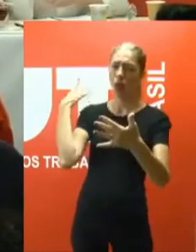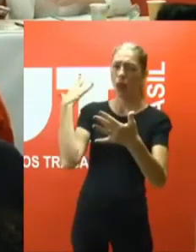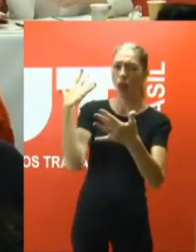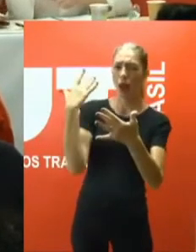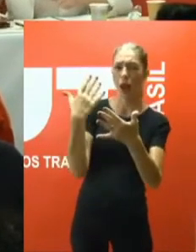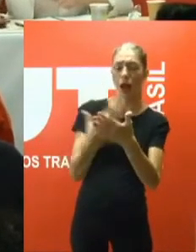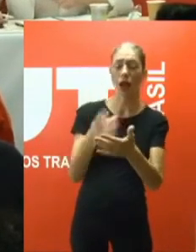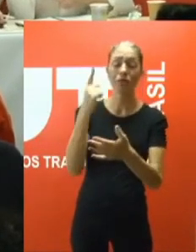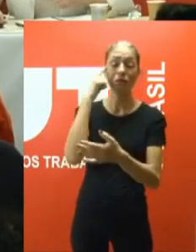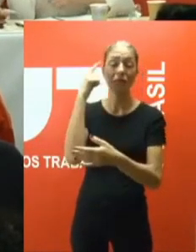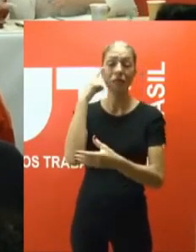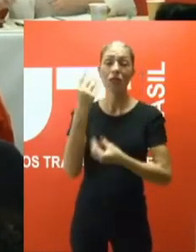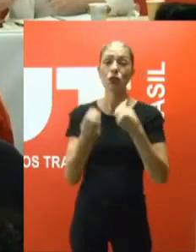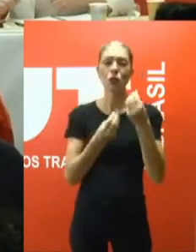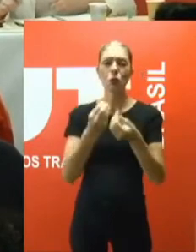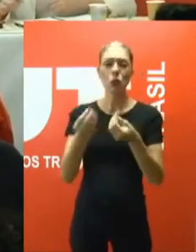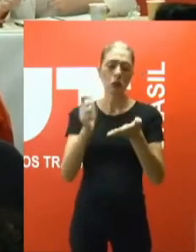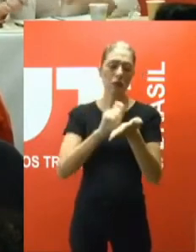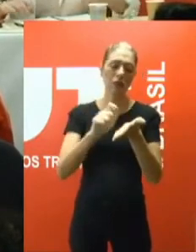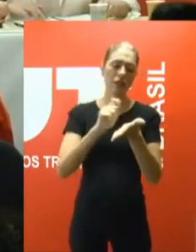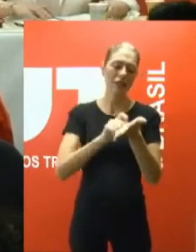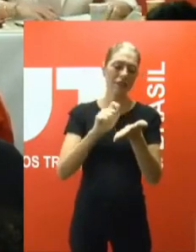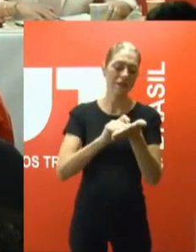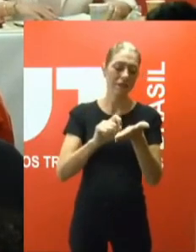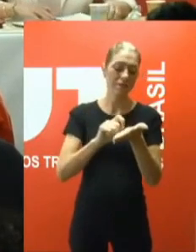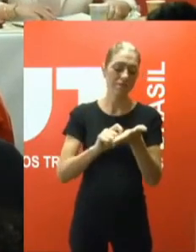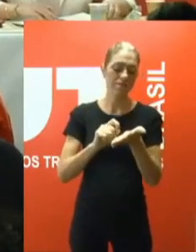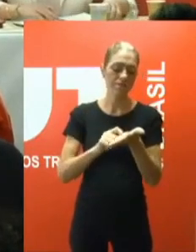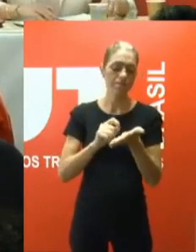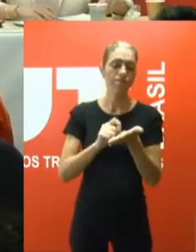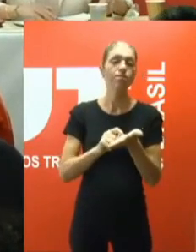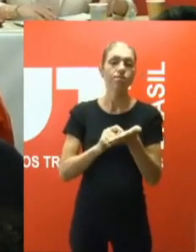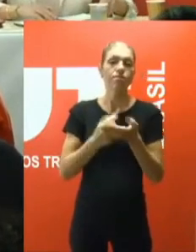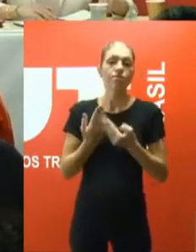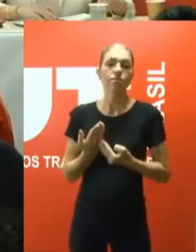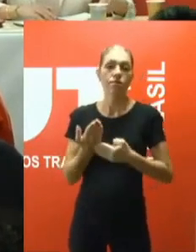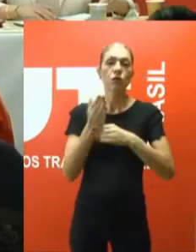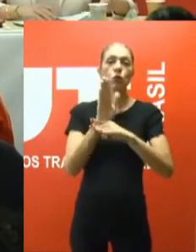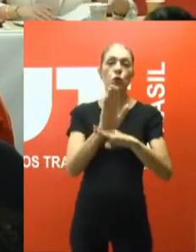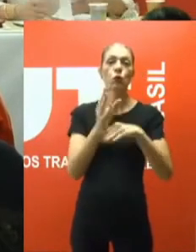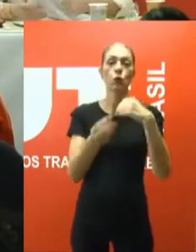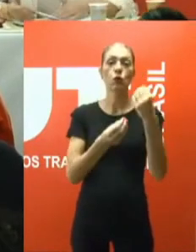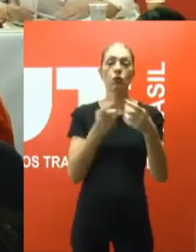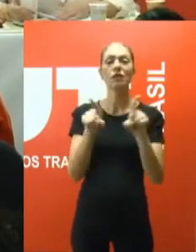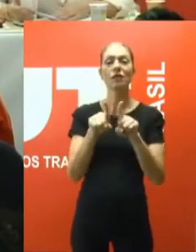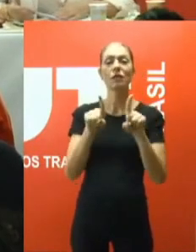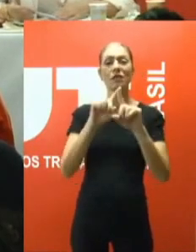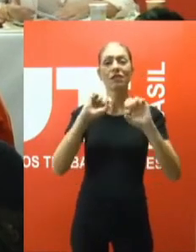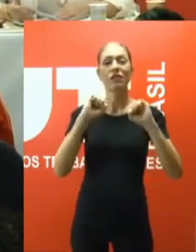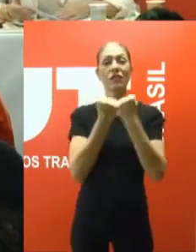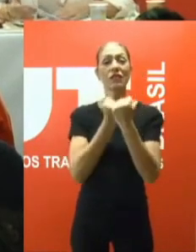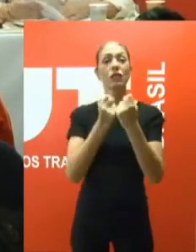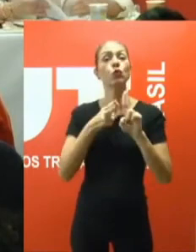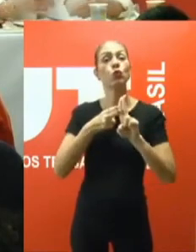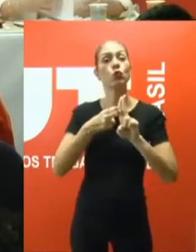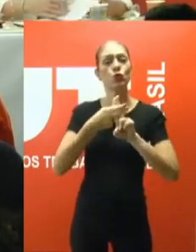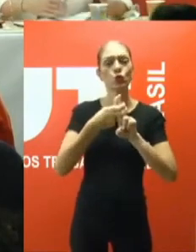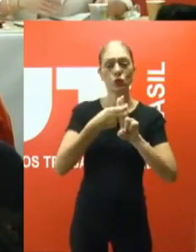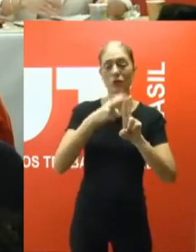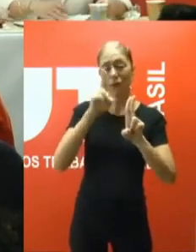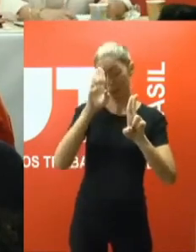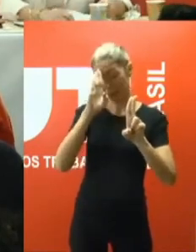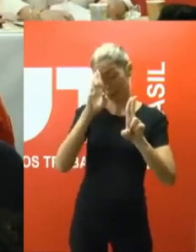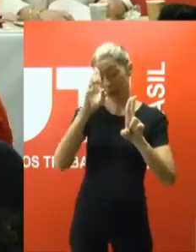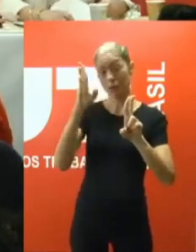pudesse escrever aqui nossa contribuição. Assim como a defesa do SUS como fundamental